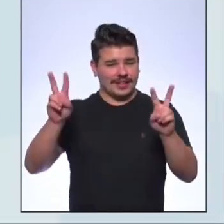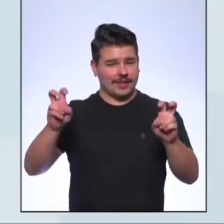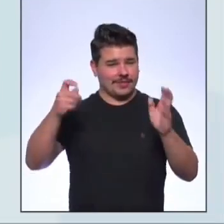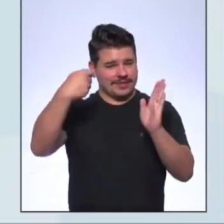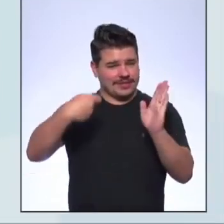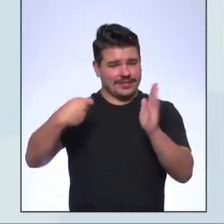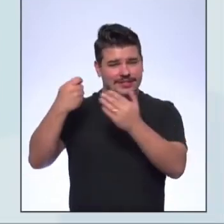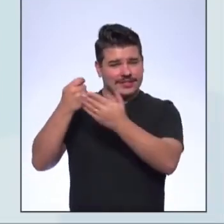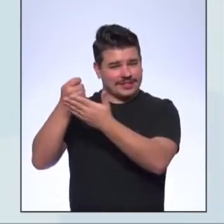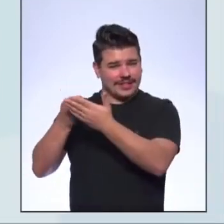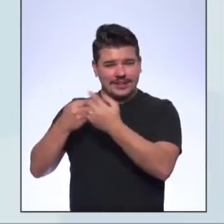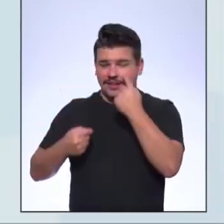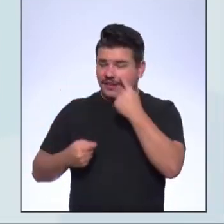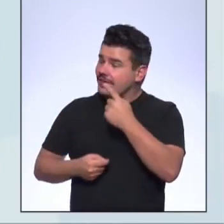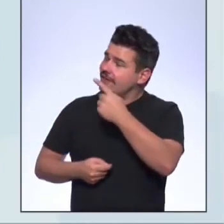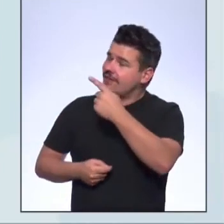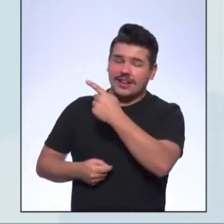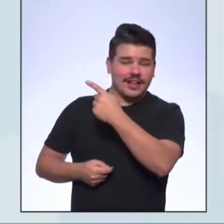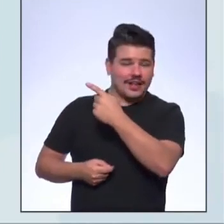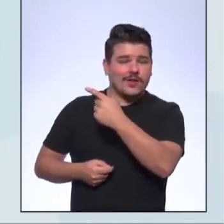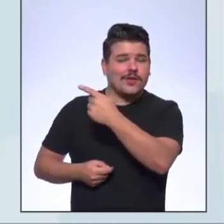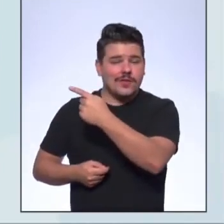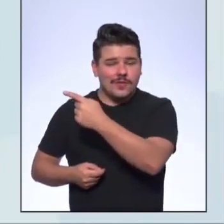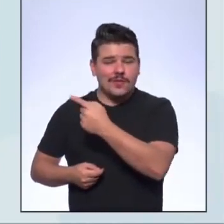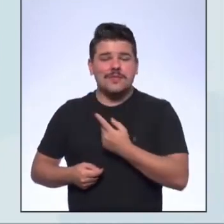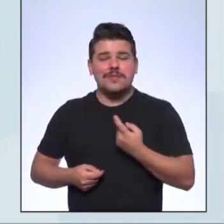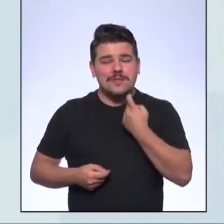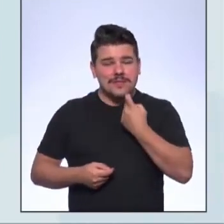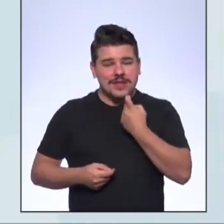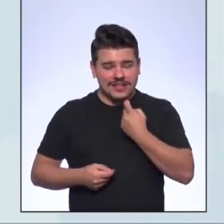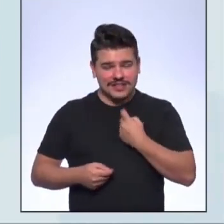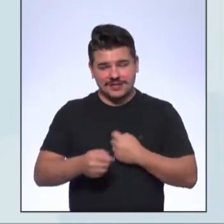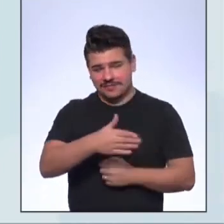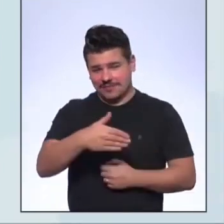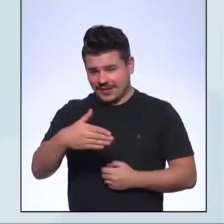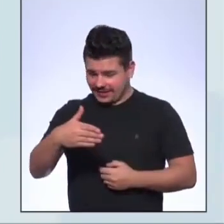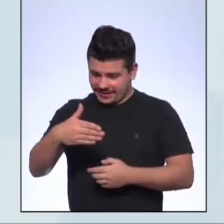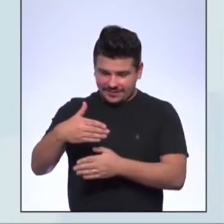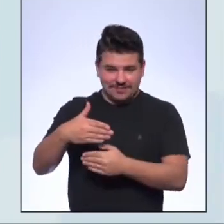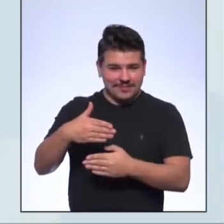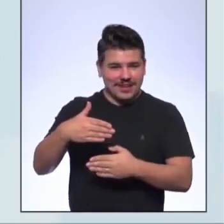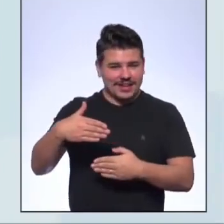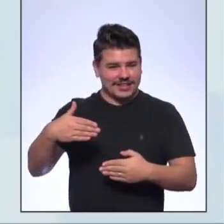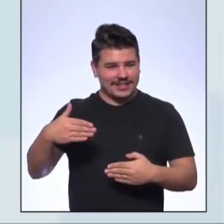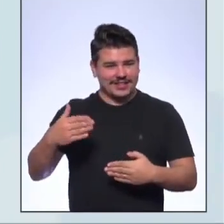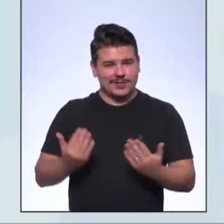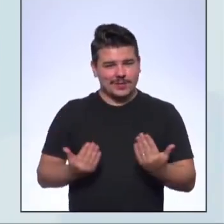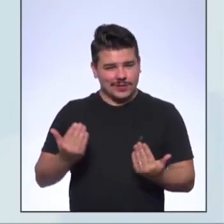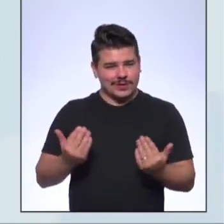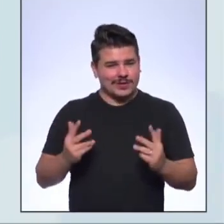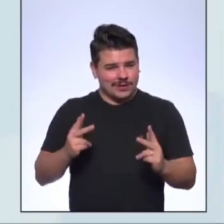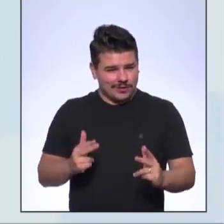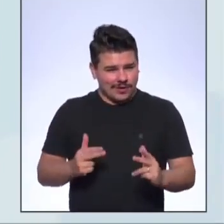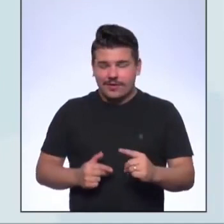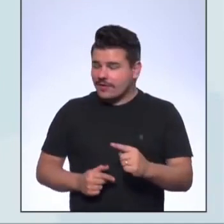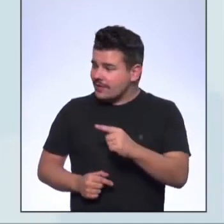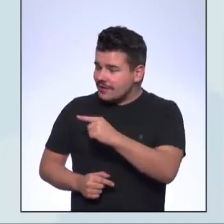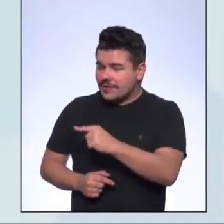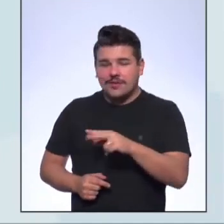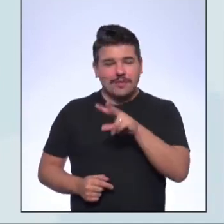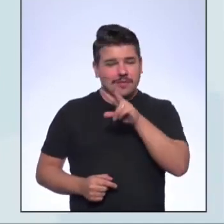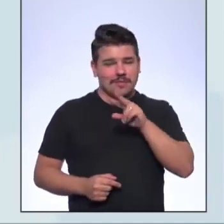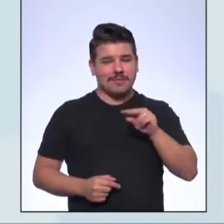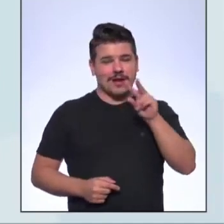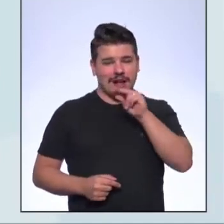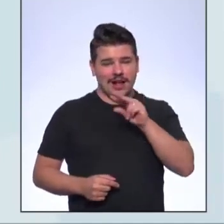aquele ditado, filho de peixe, peixinho é. Então, tem dois peixinhos ali parecidos. E a gente tem a outra aqui, que é uma pata